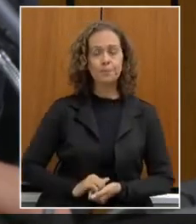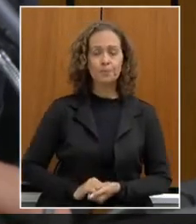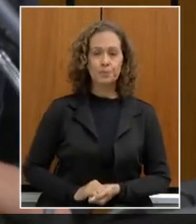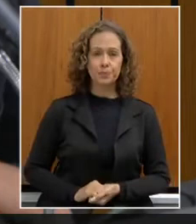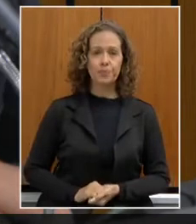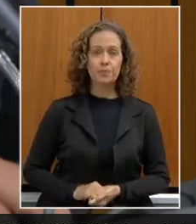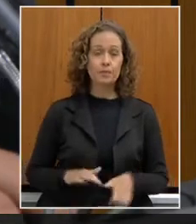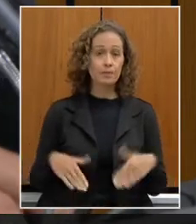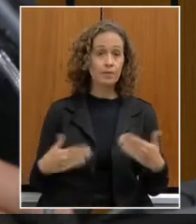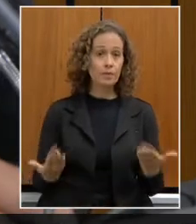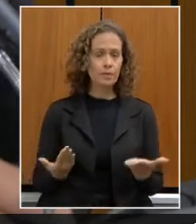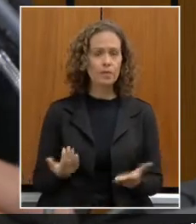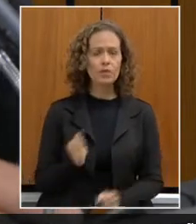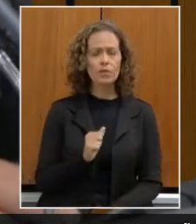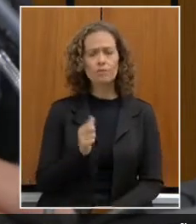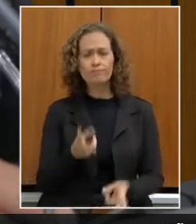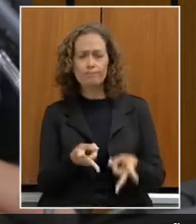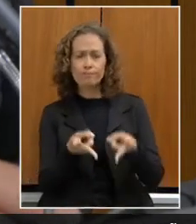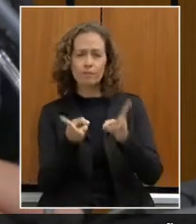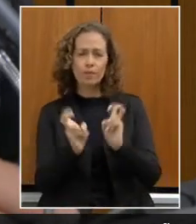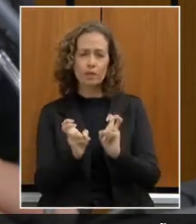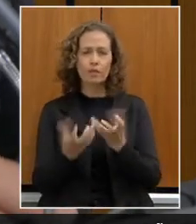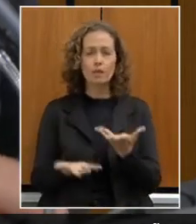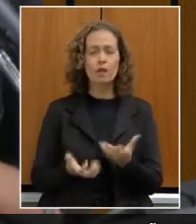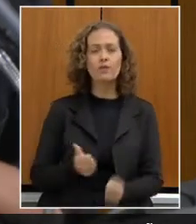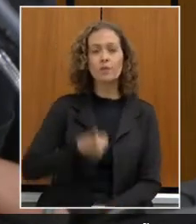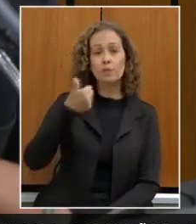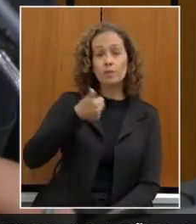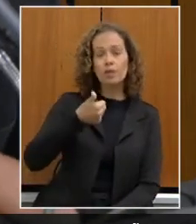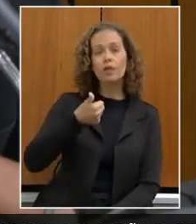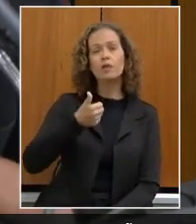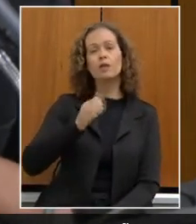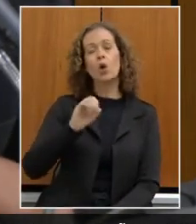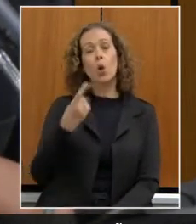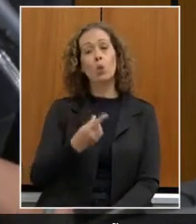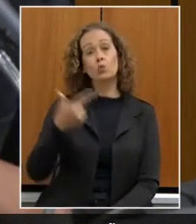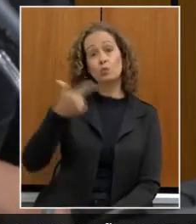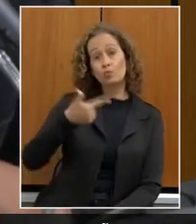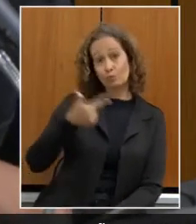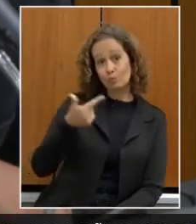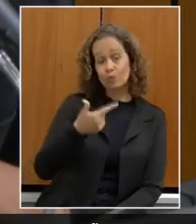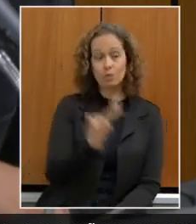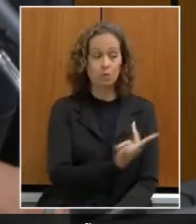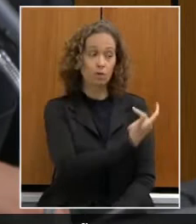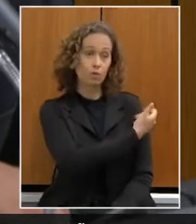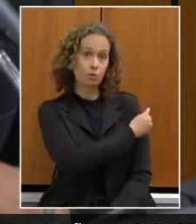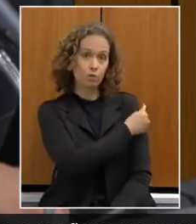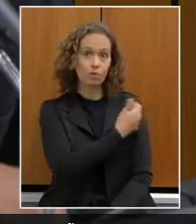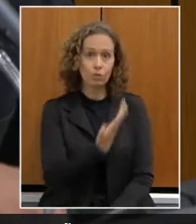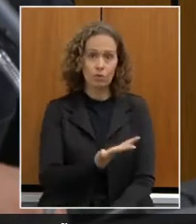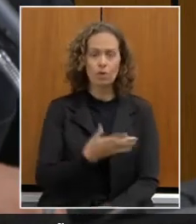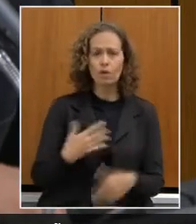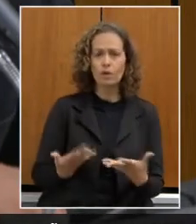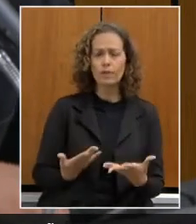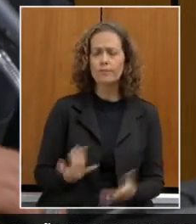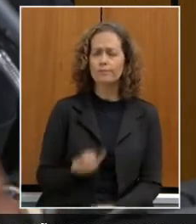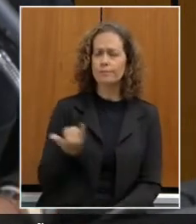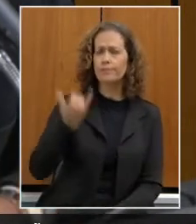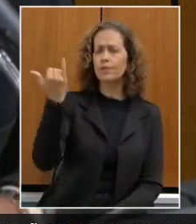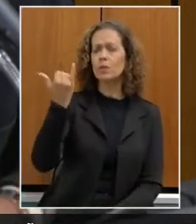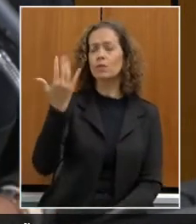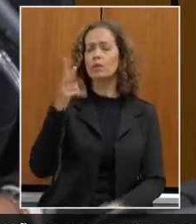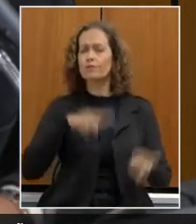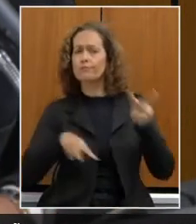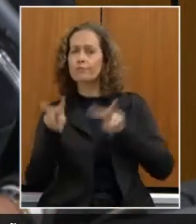quando a gente olha sobre primeira e segunda doses aplicadas é muito importante esse olhar porque tem Estado